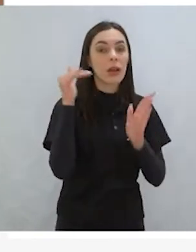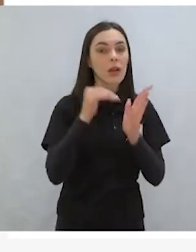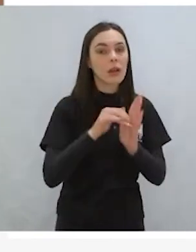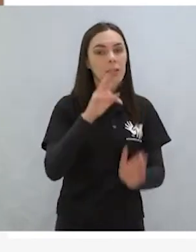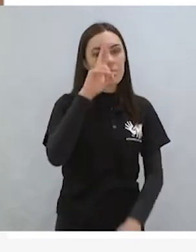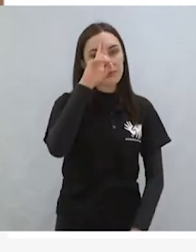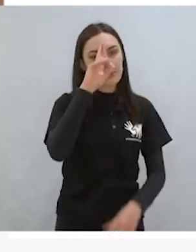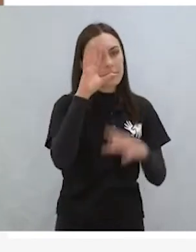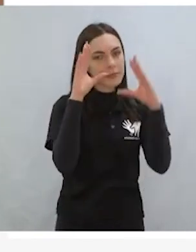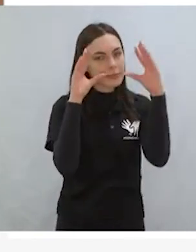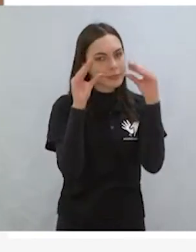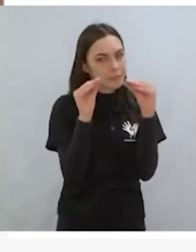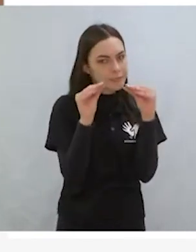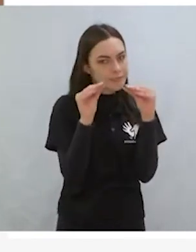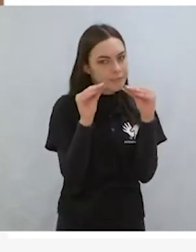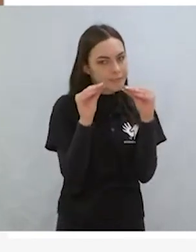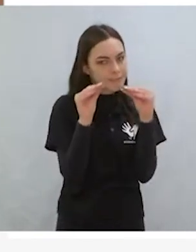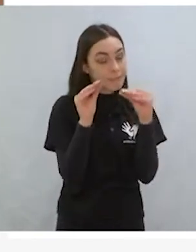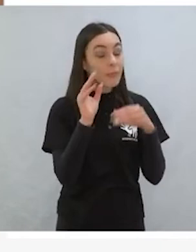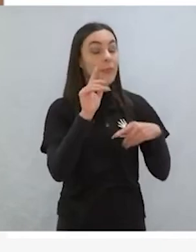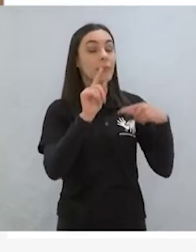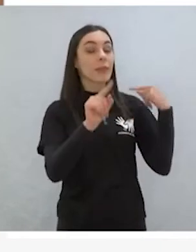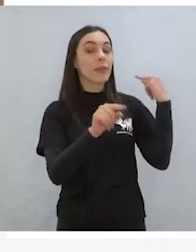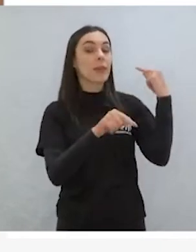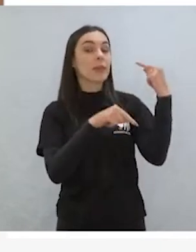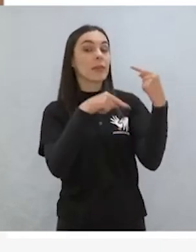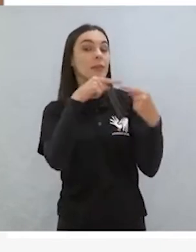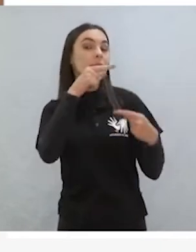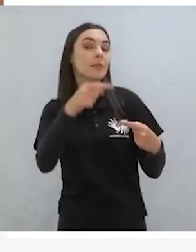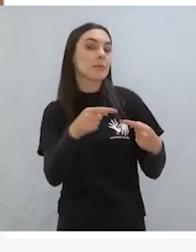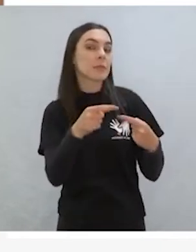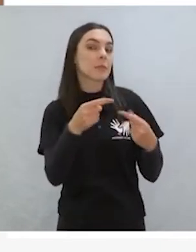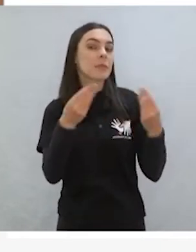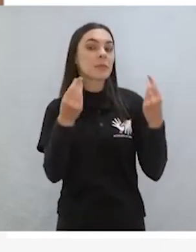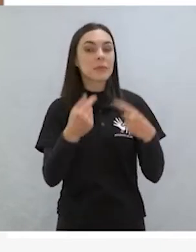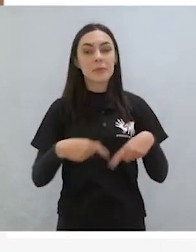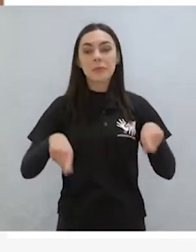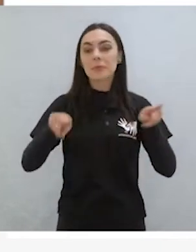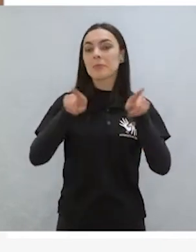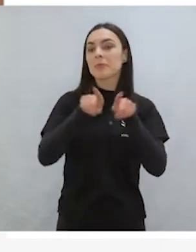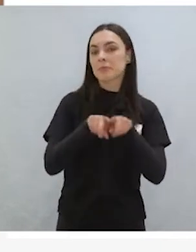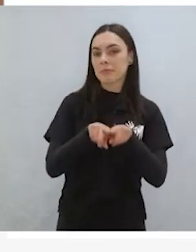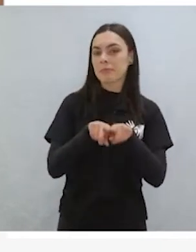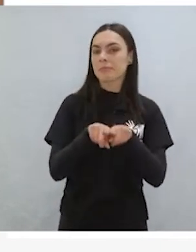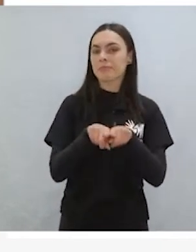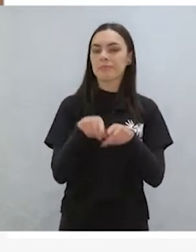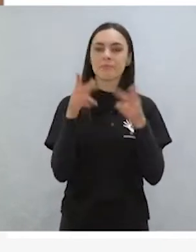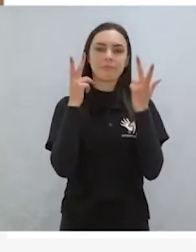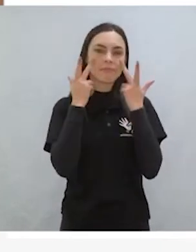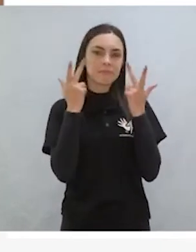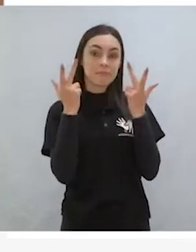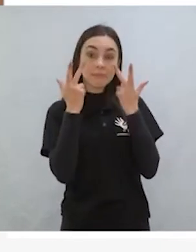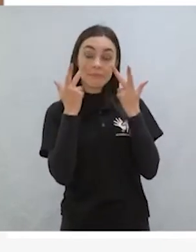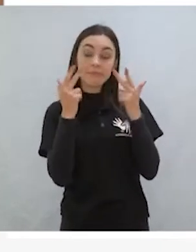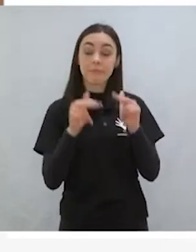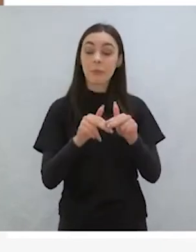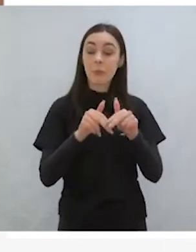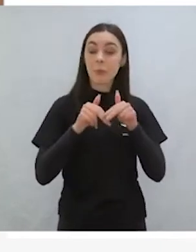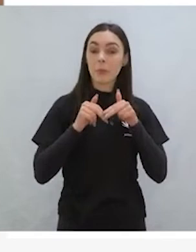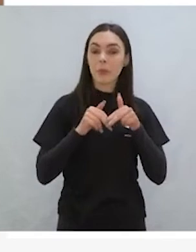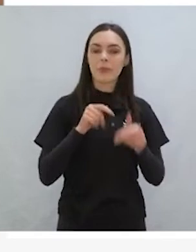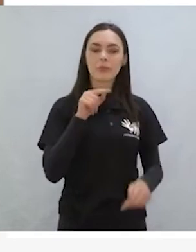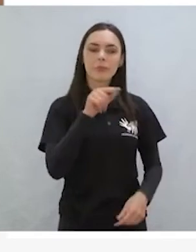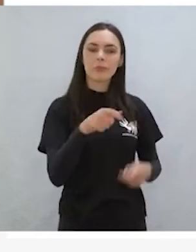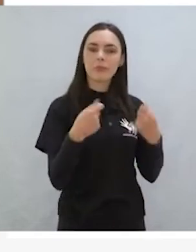durar até a meia-noite. Depois, tudo voltará a ser como era.